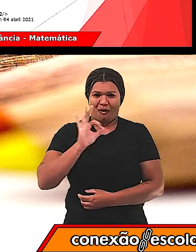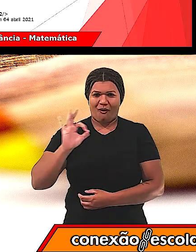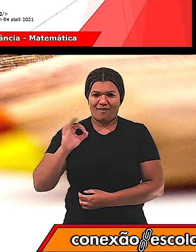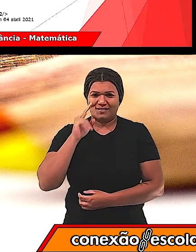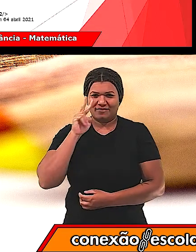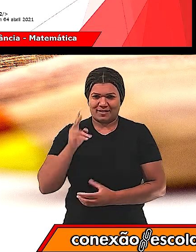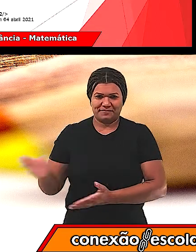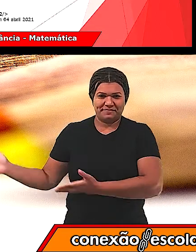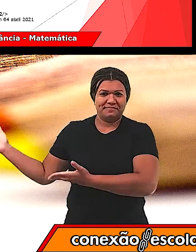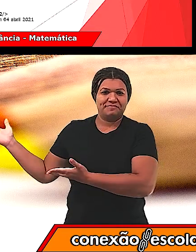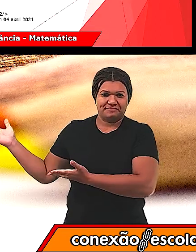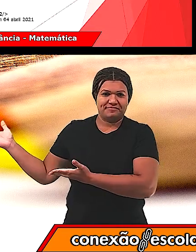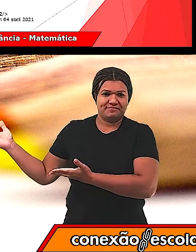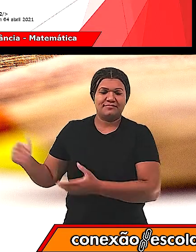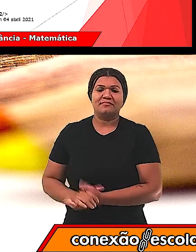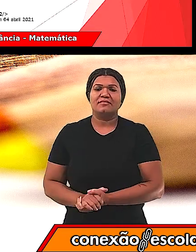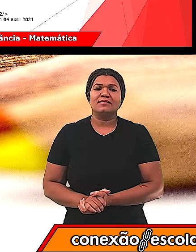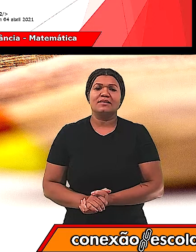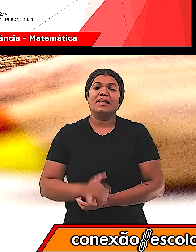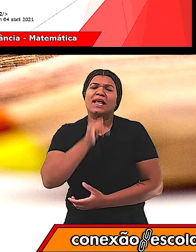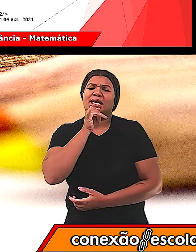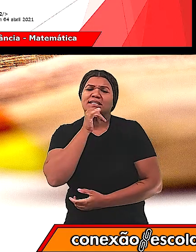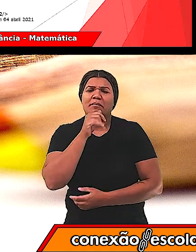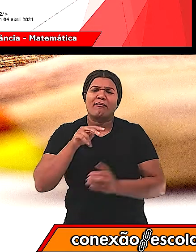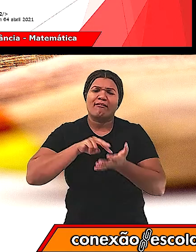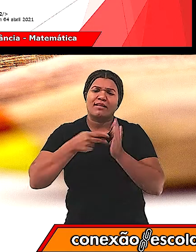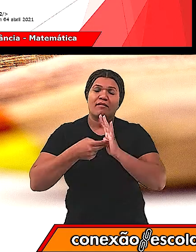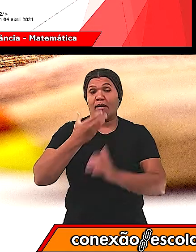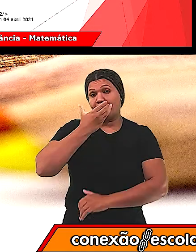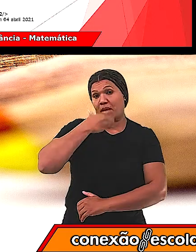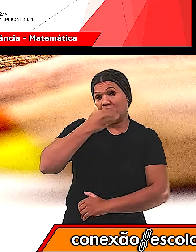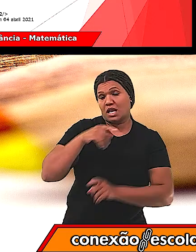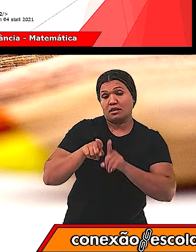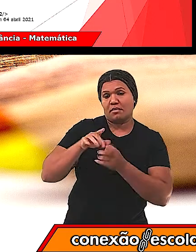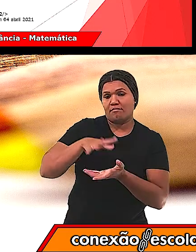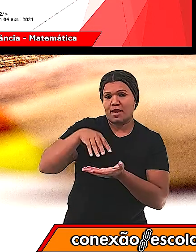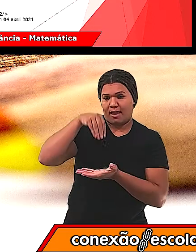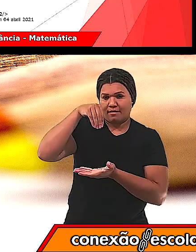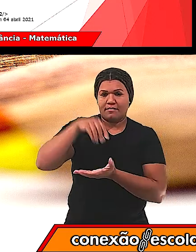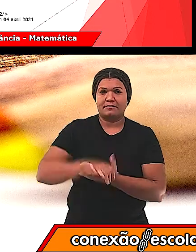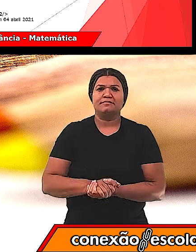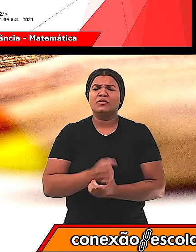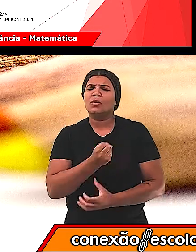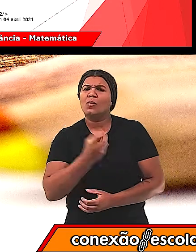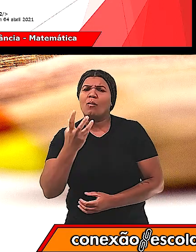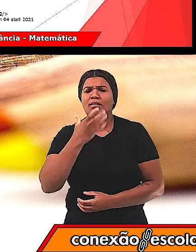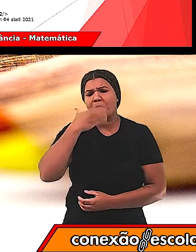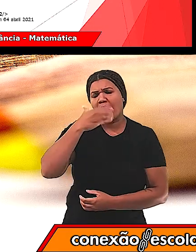isopor, elas são maçãs e peras, certo? Quantas maçãs nós temos